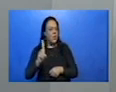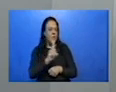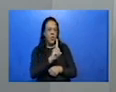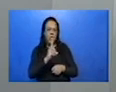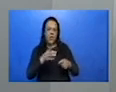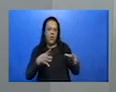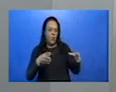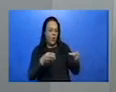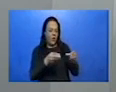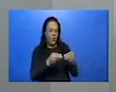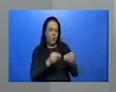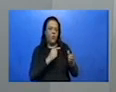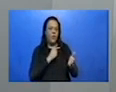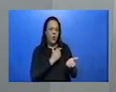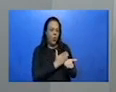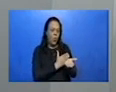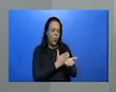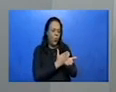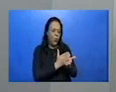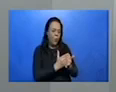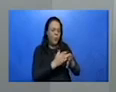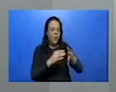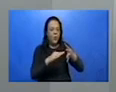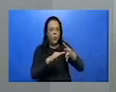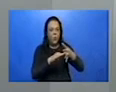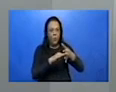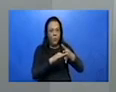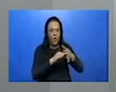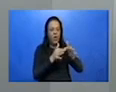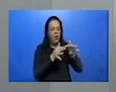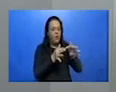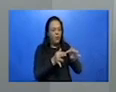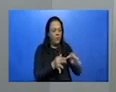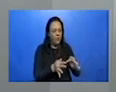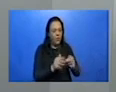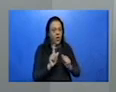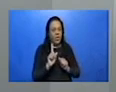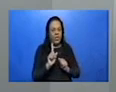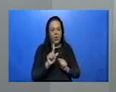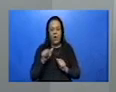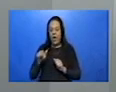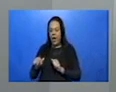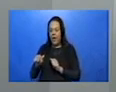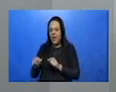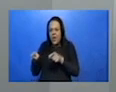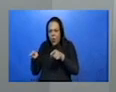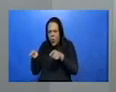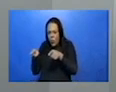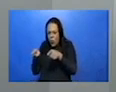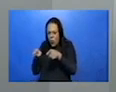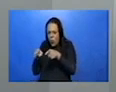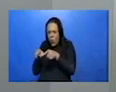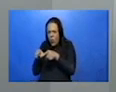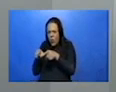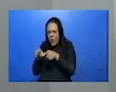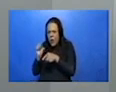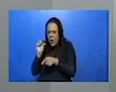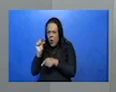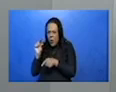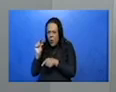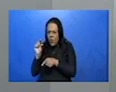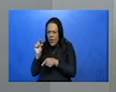meio e o final da história. A sinopse não, ela vai parar ali bem no comecinho, no máximo, puxando